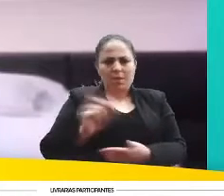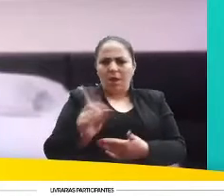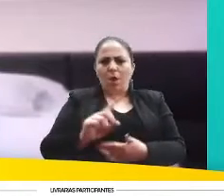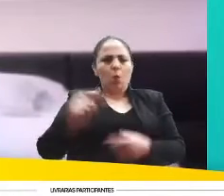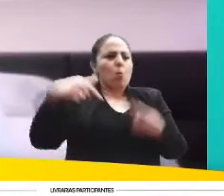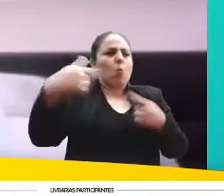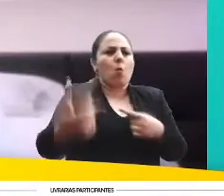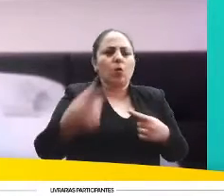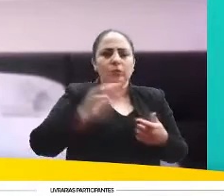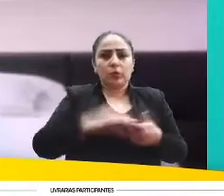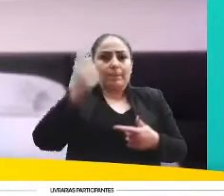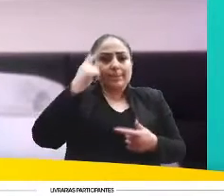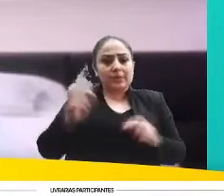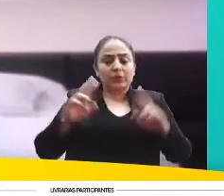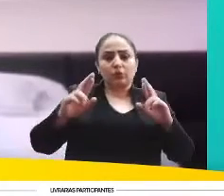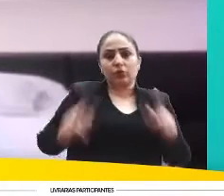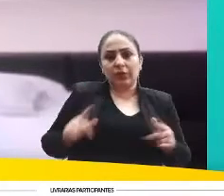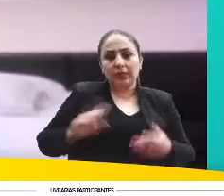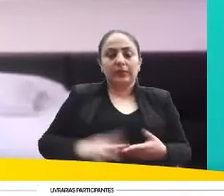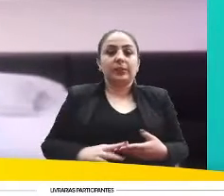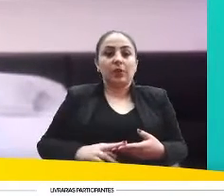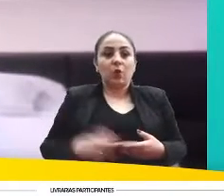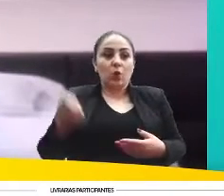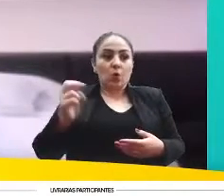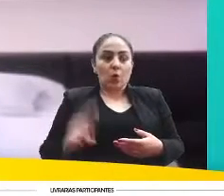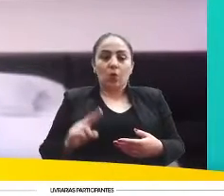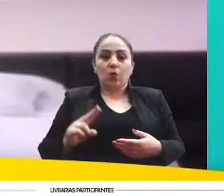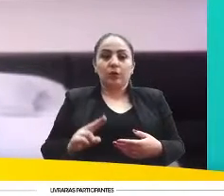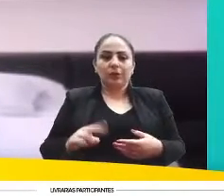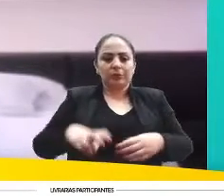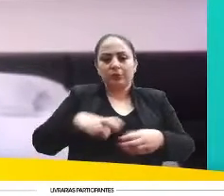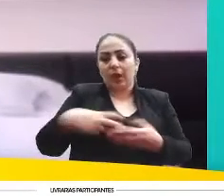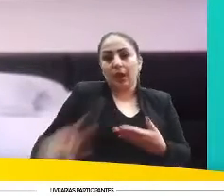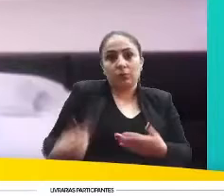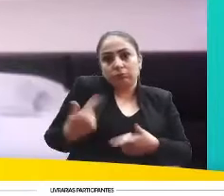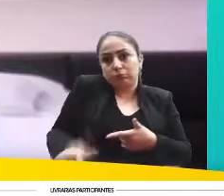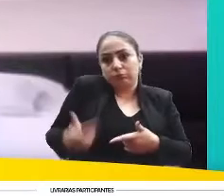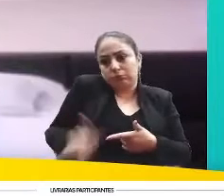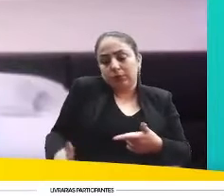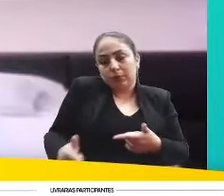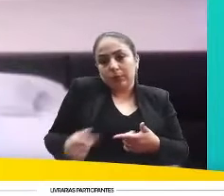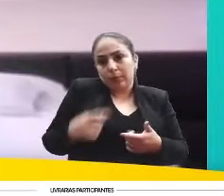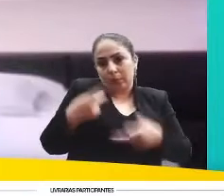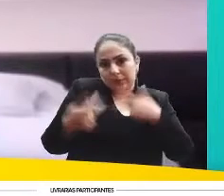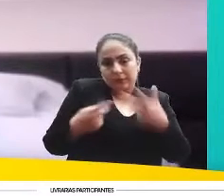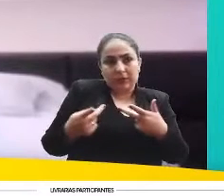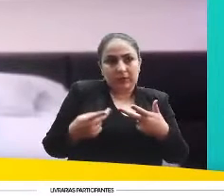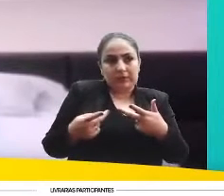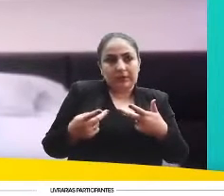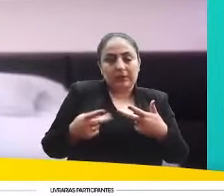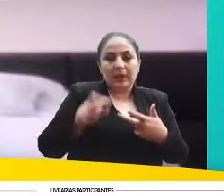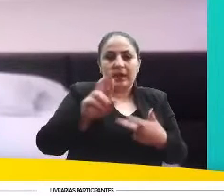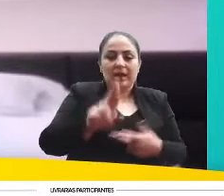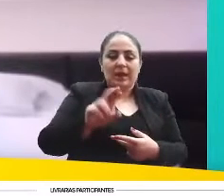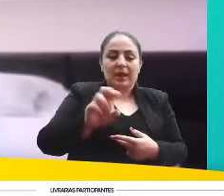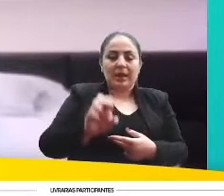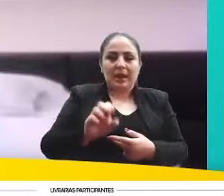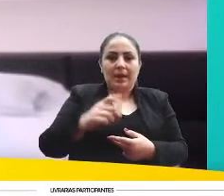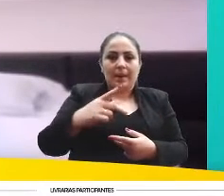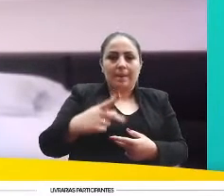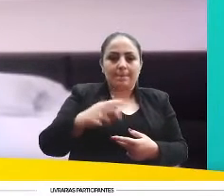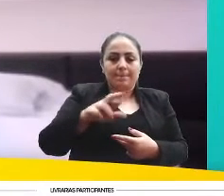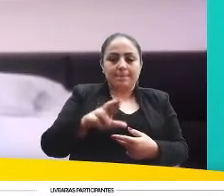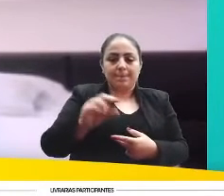o outro que pensa diferente, o que caiu por equívoco, que a gente chama no livro são os réprobos, né? Aqueles